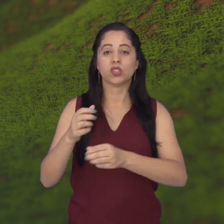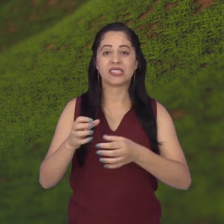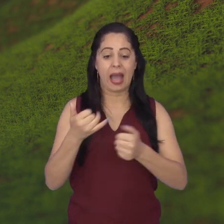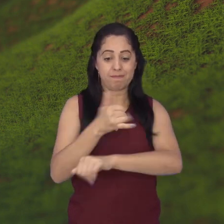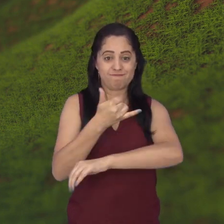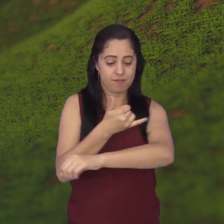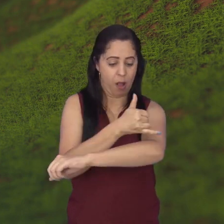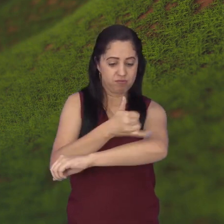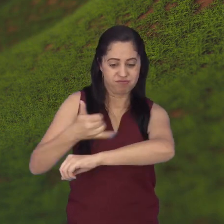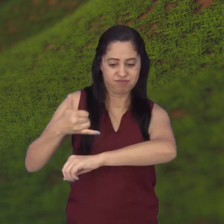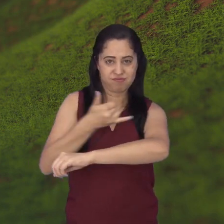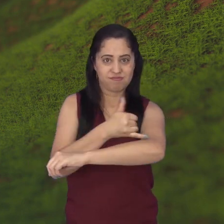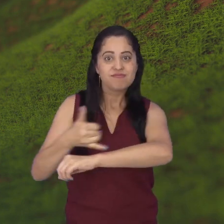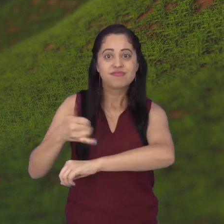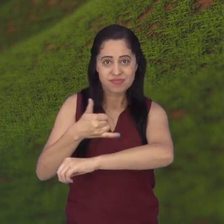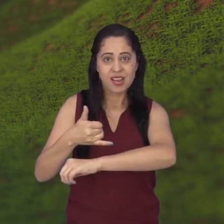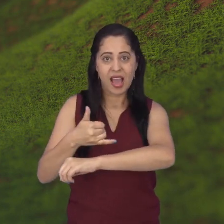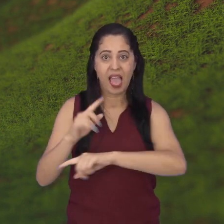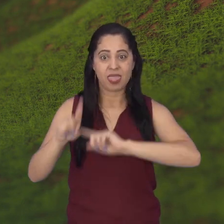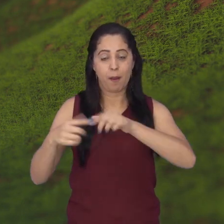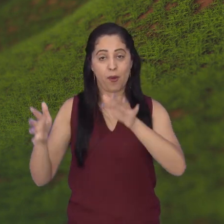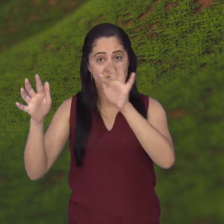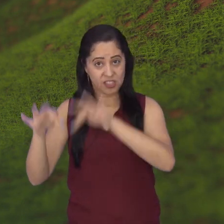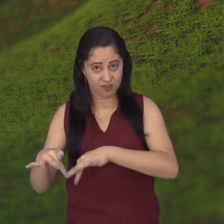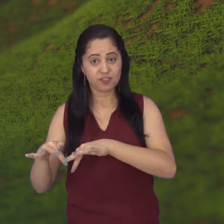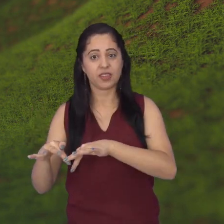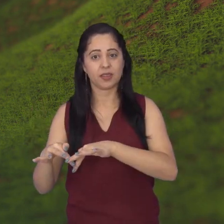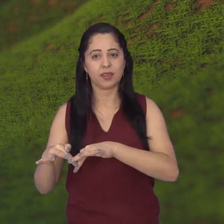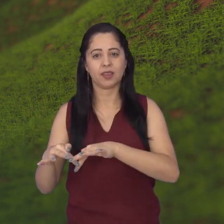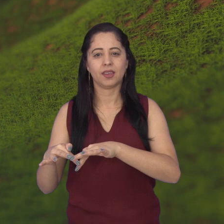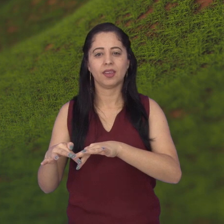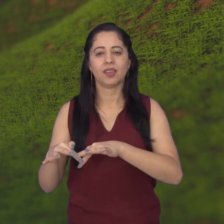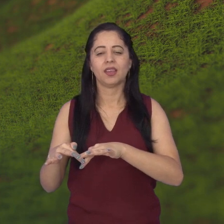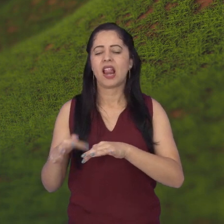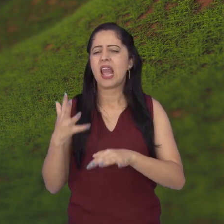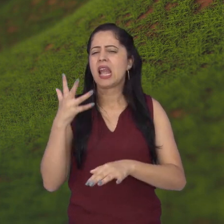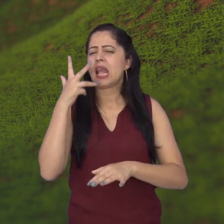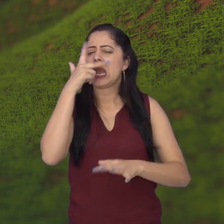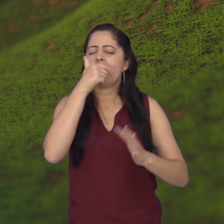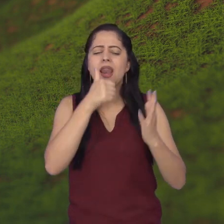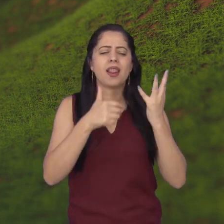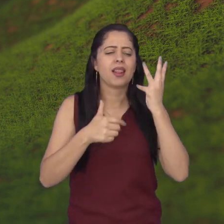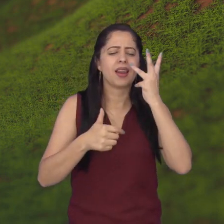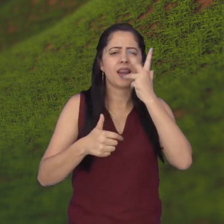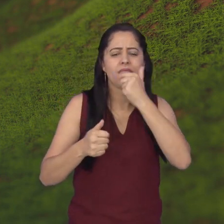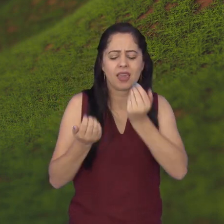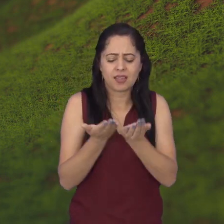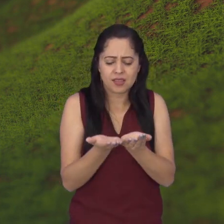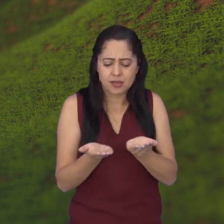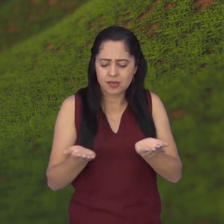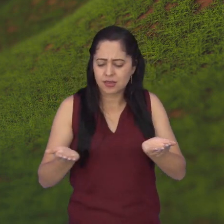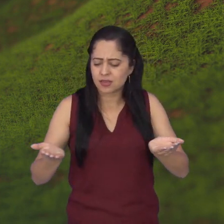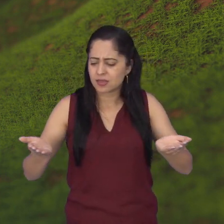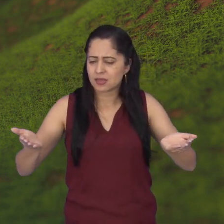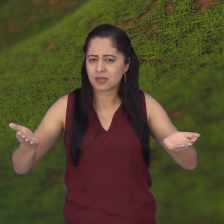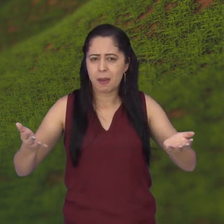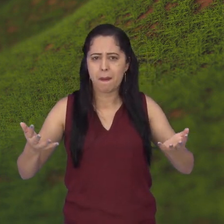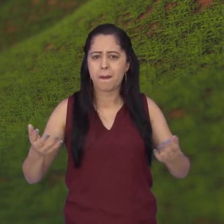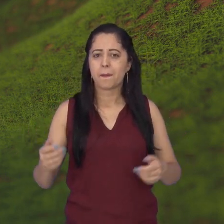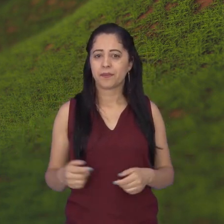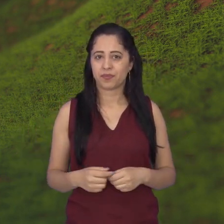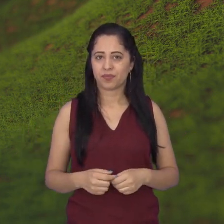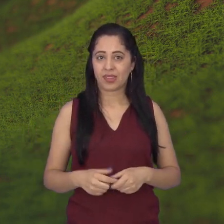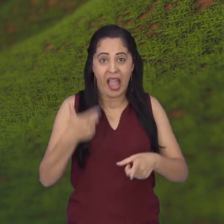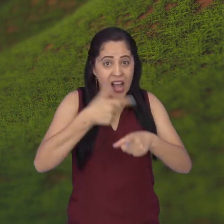na madeira. Feito isso, o processo é finalizado com resina e se transforma em lindas tábuas com